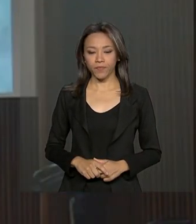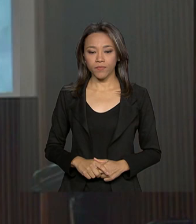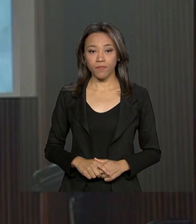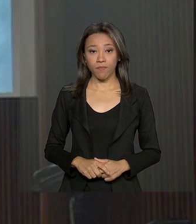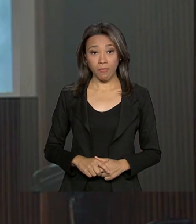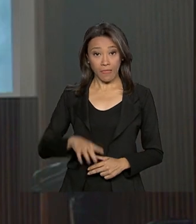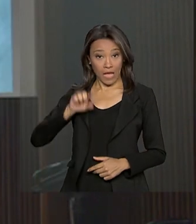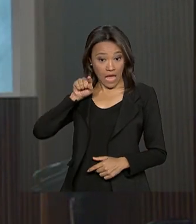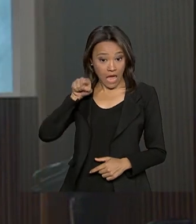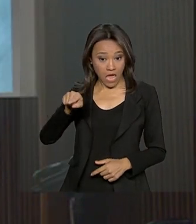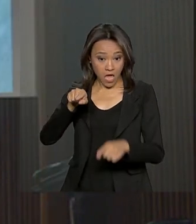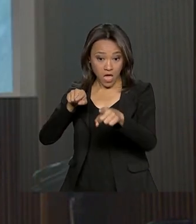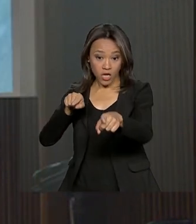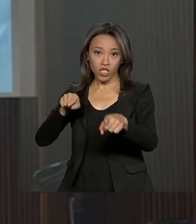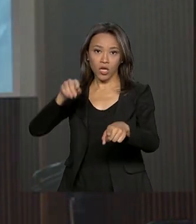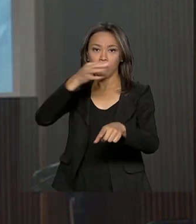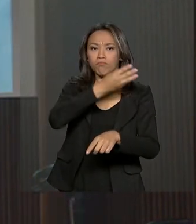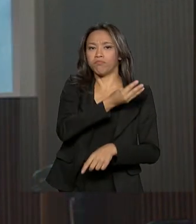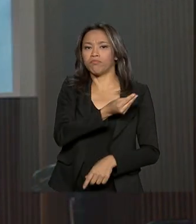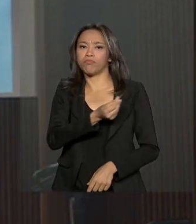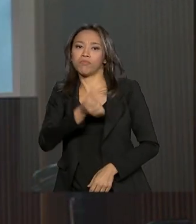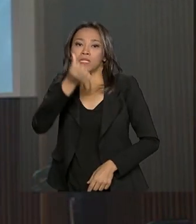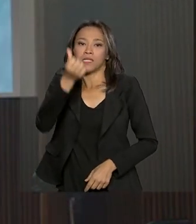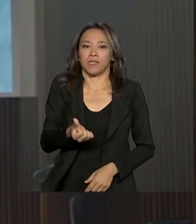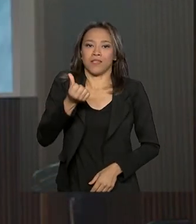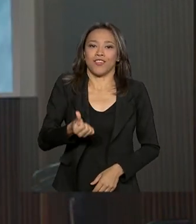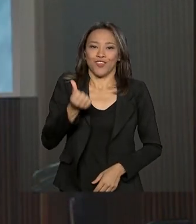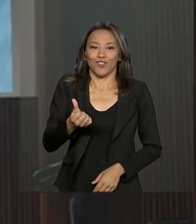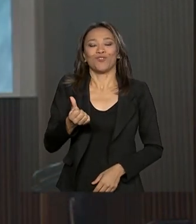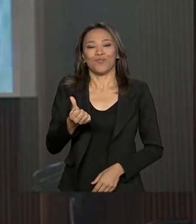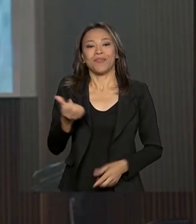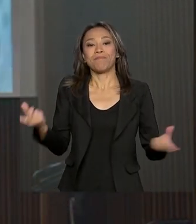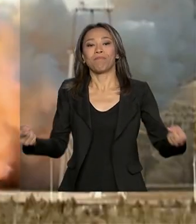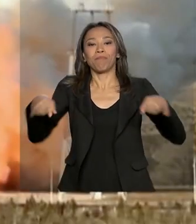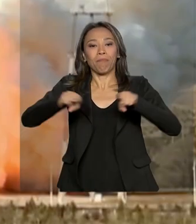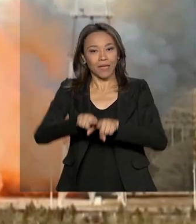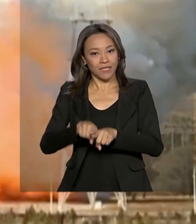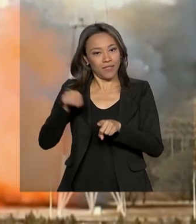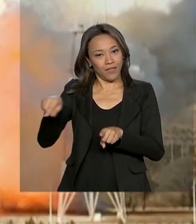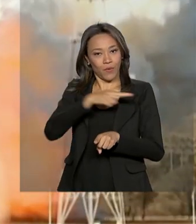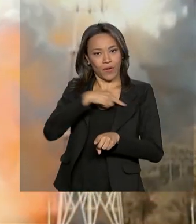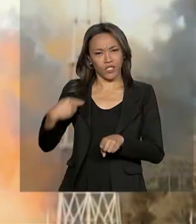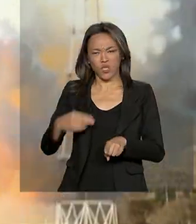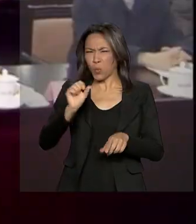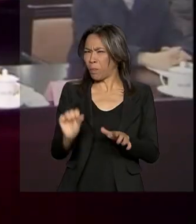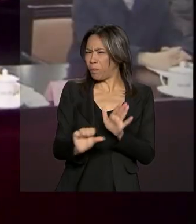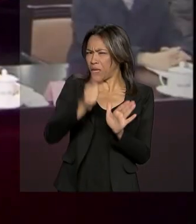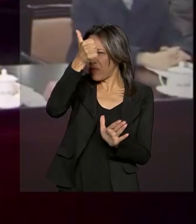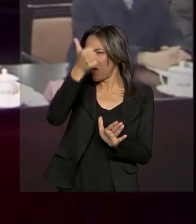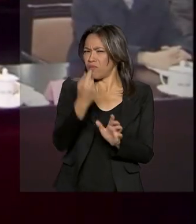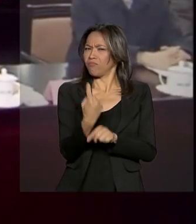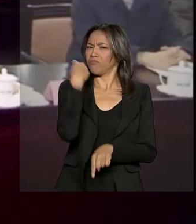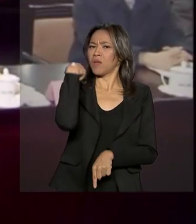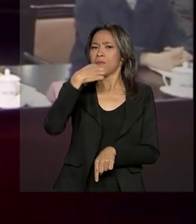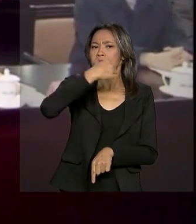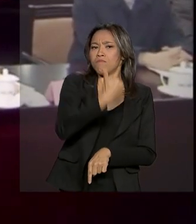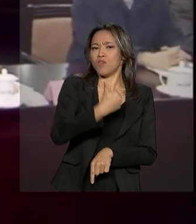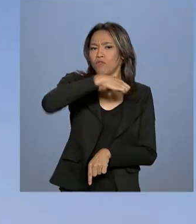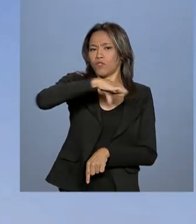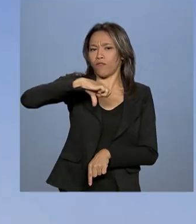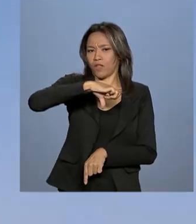Este é o sexto satélite feito em parceria com a China. O primeiro foi lançado em 1999.